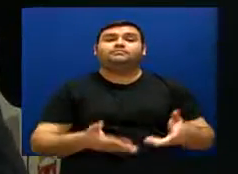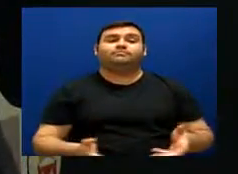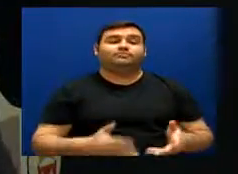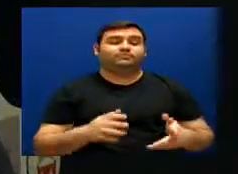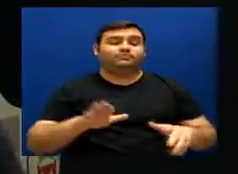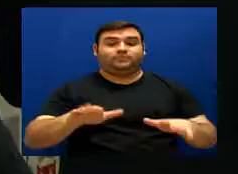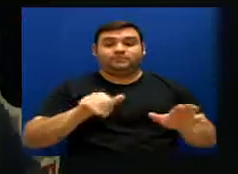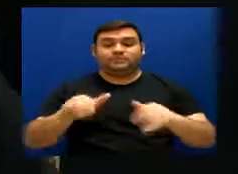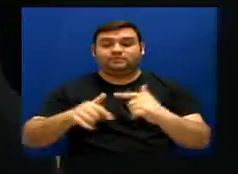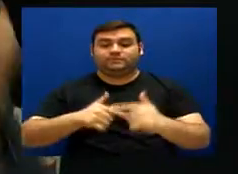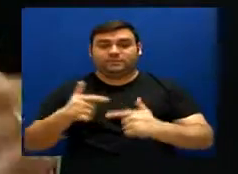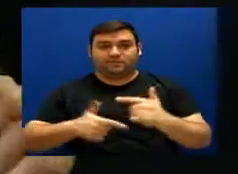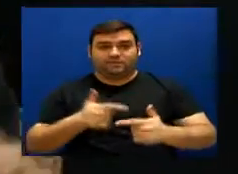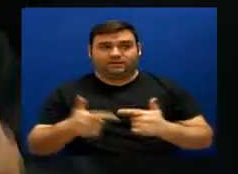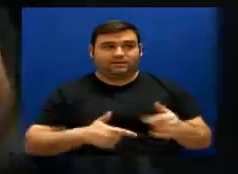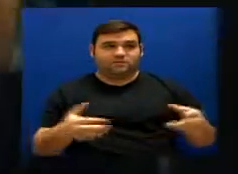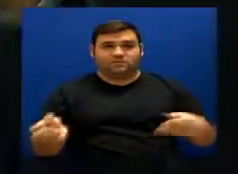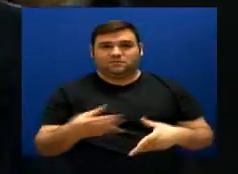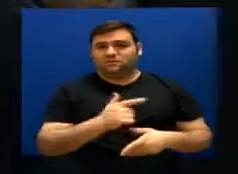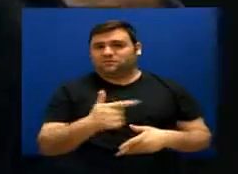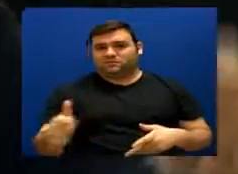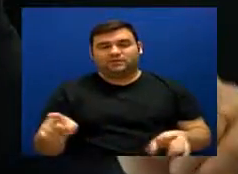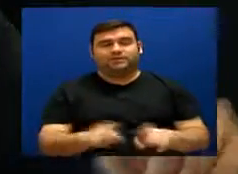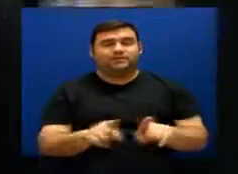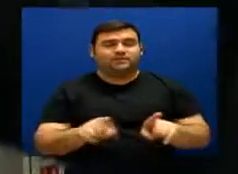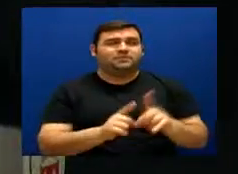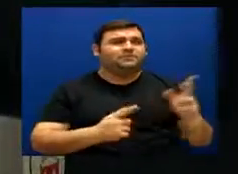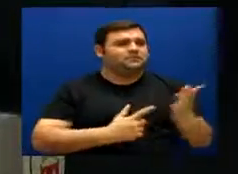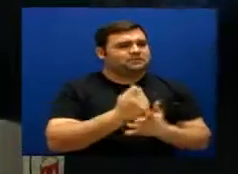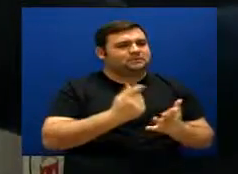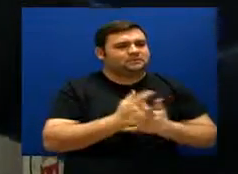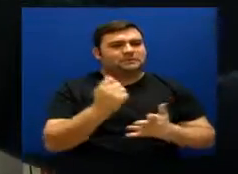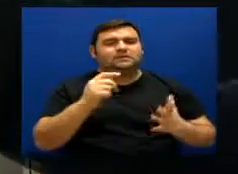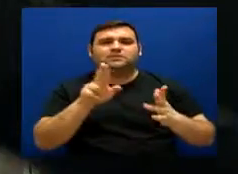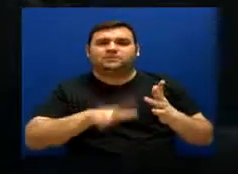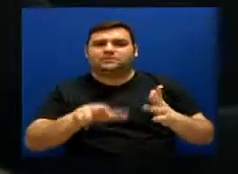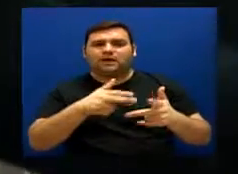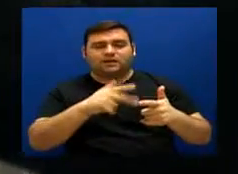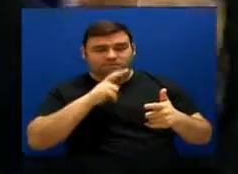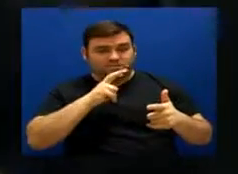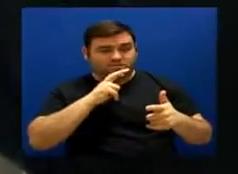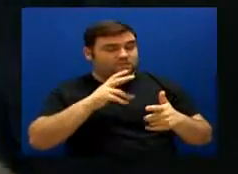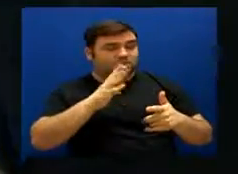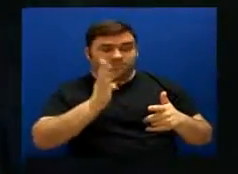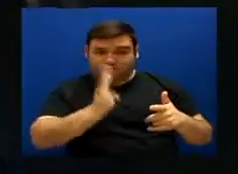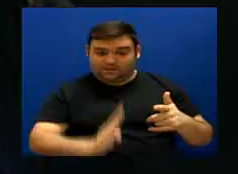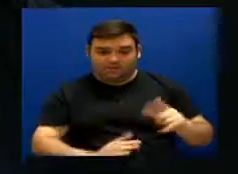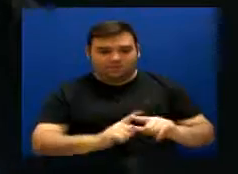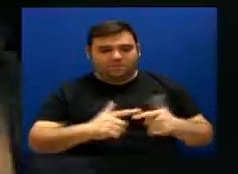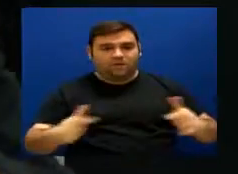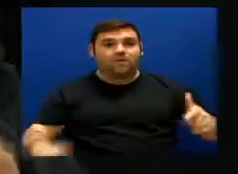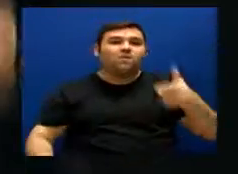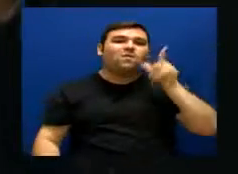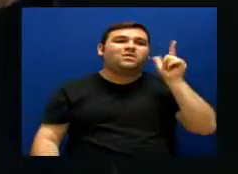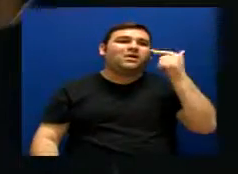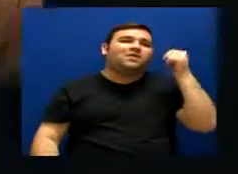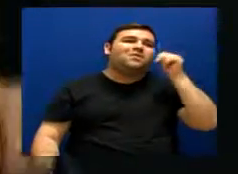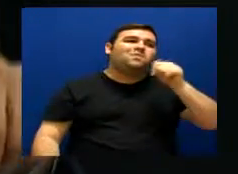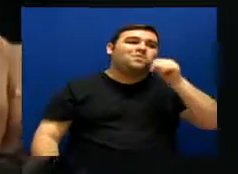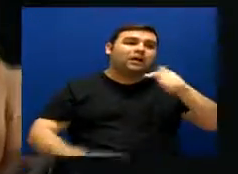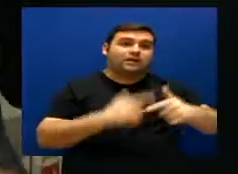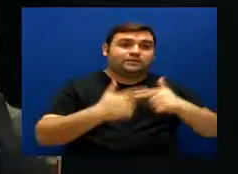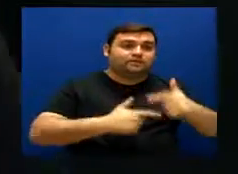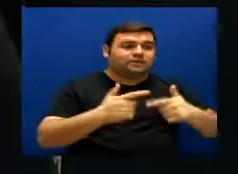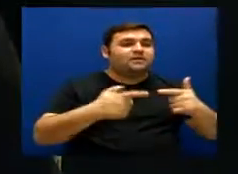de contratar mão de obra e gerar consumo e fazer com que o país cresça. Ontem, uma funcionária minha teve que